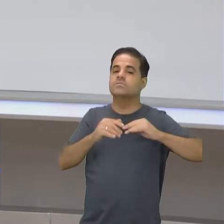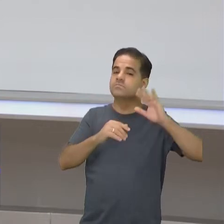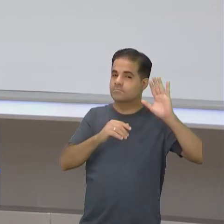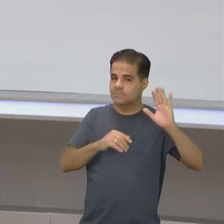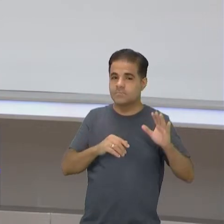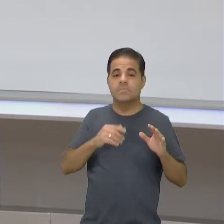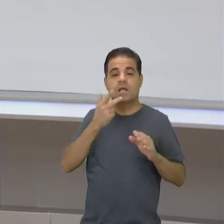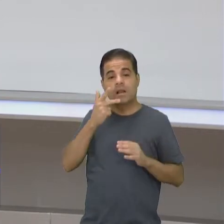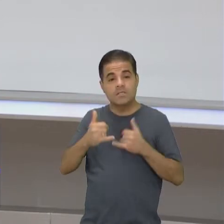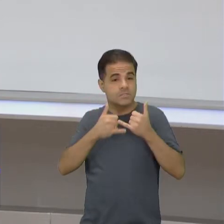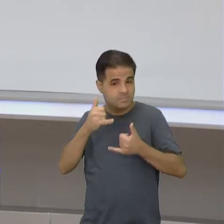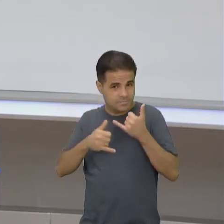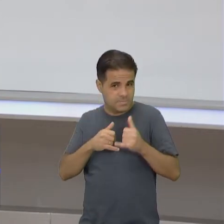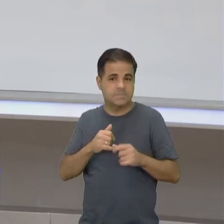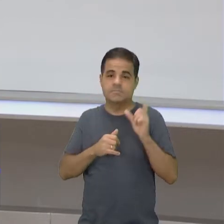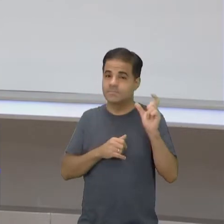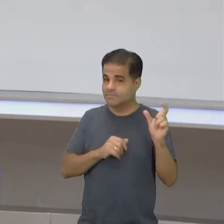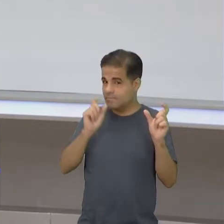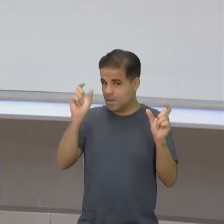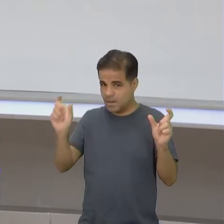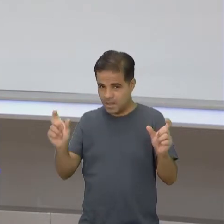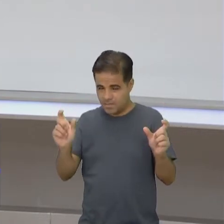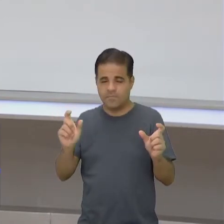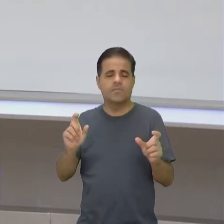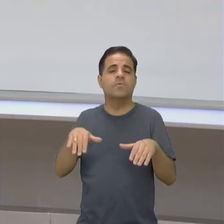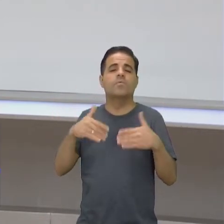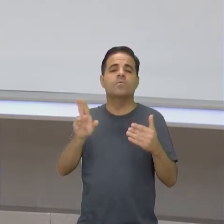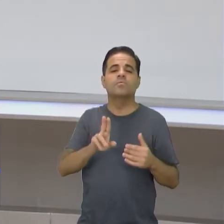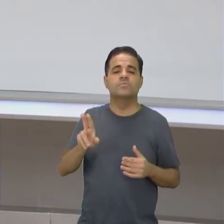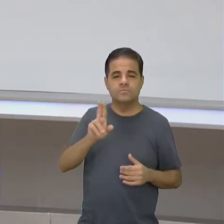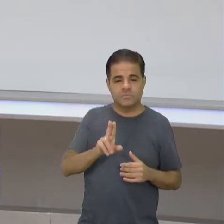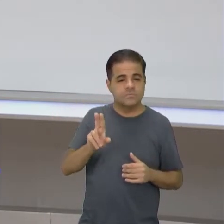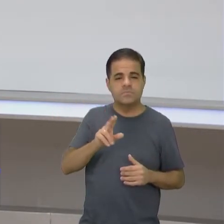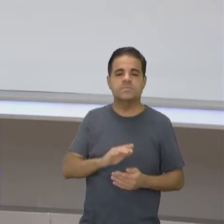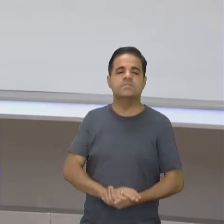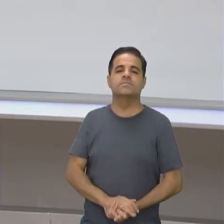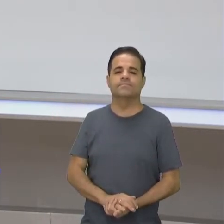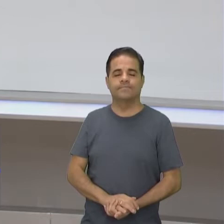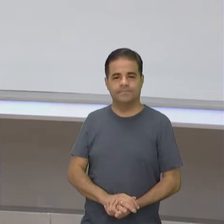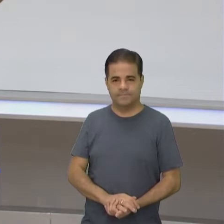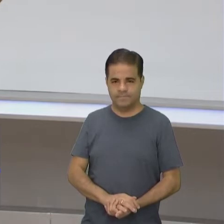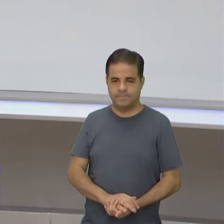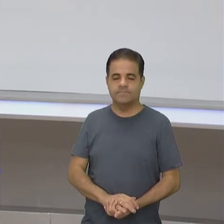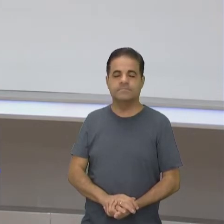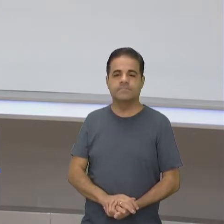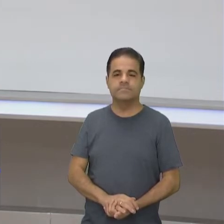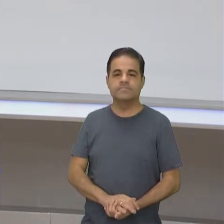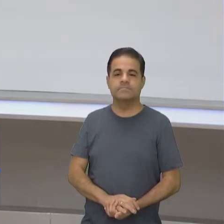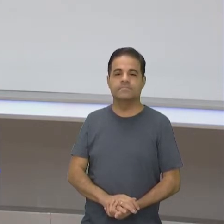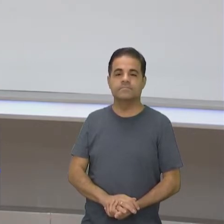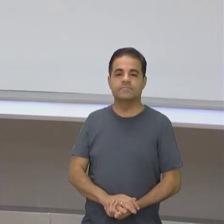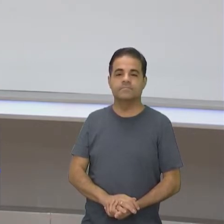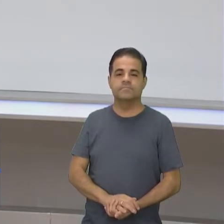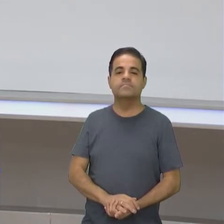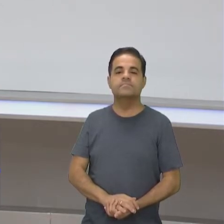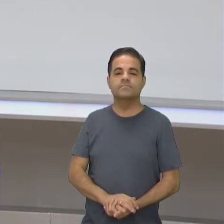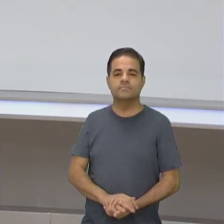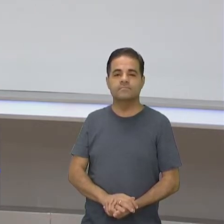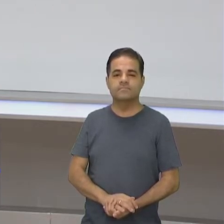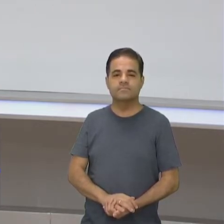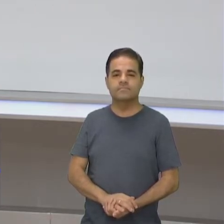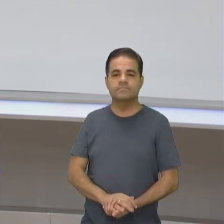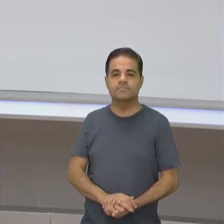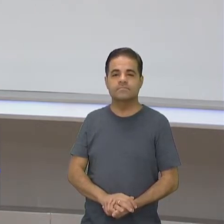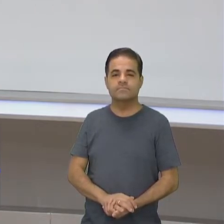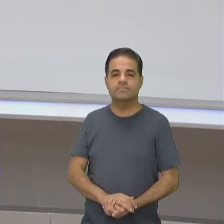left, né? Right, essa aqui. Left, essa aqui. Right, to the left, left, certo? Left,